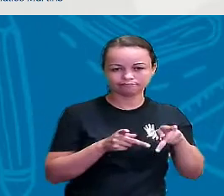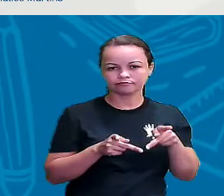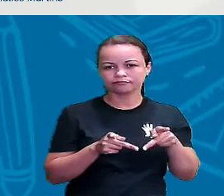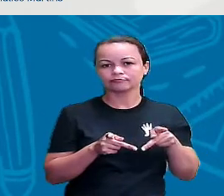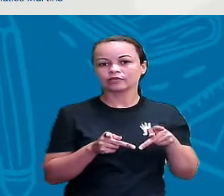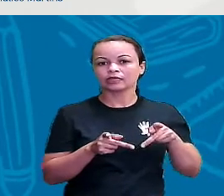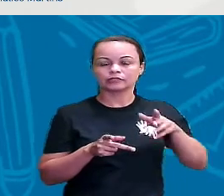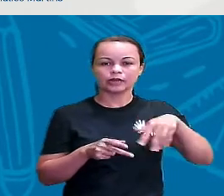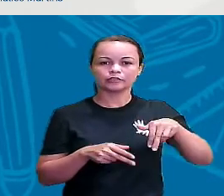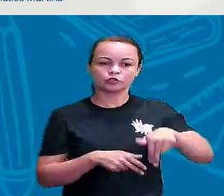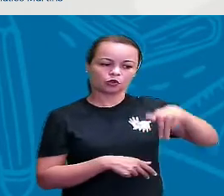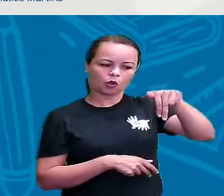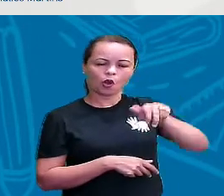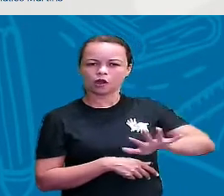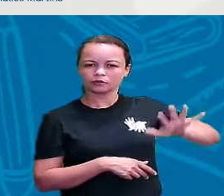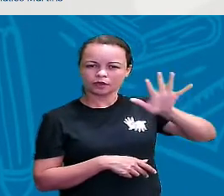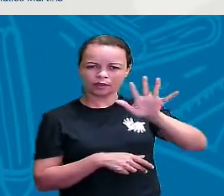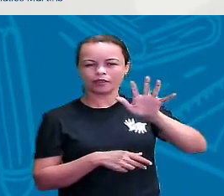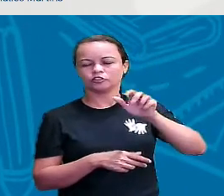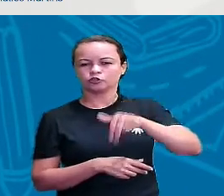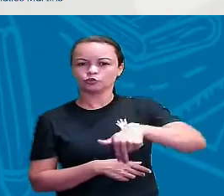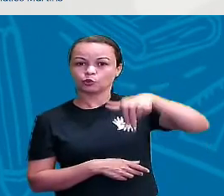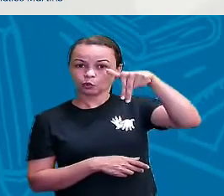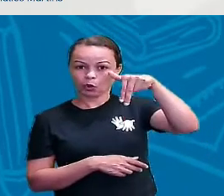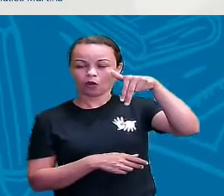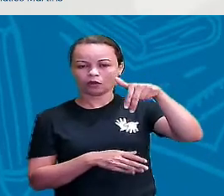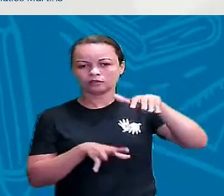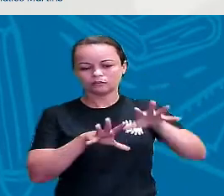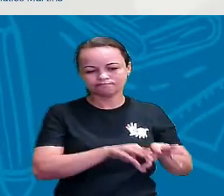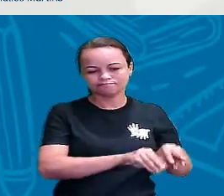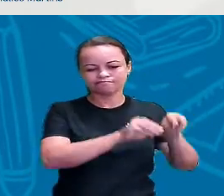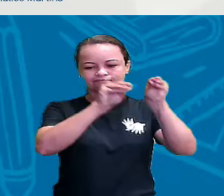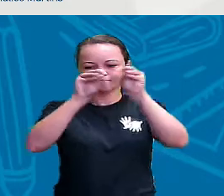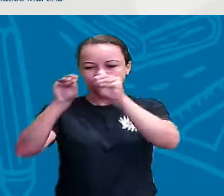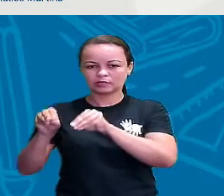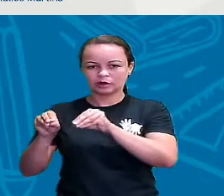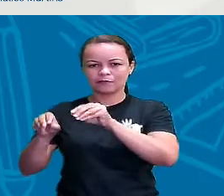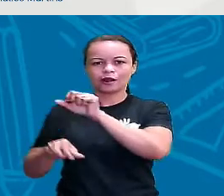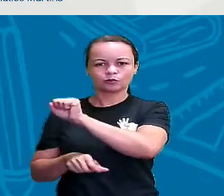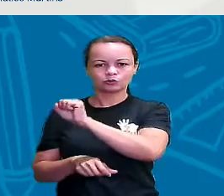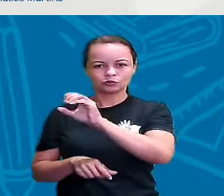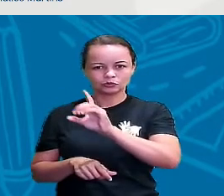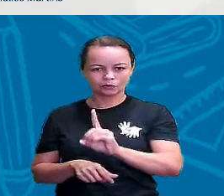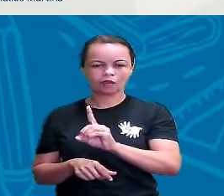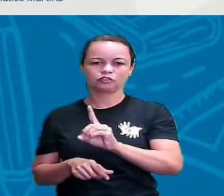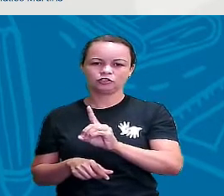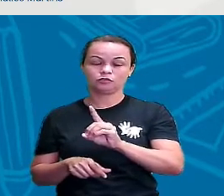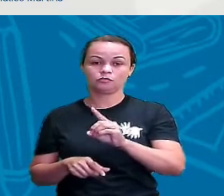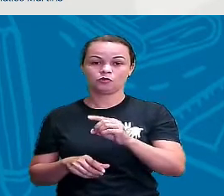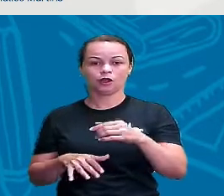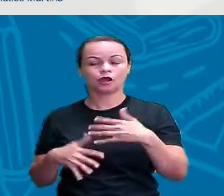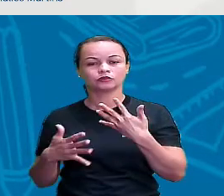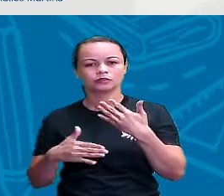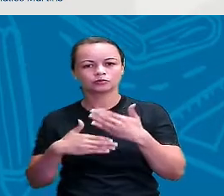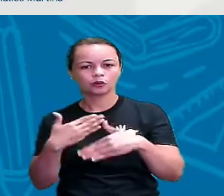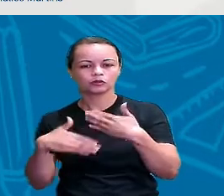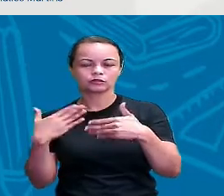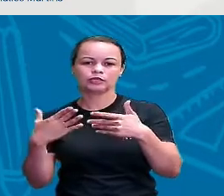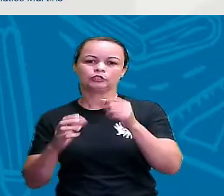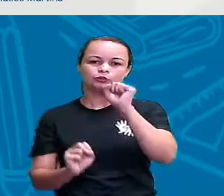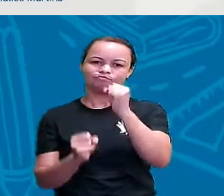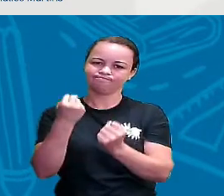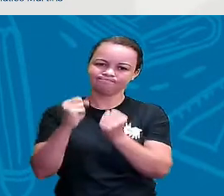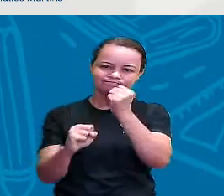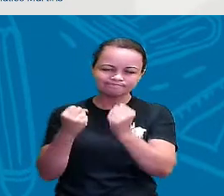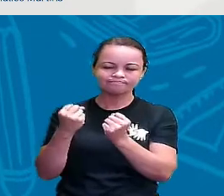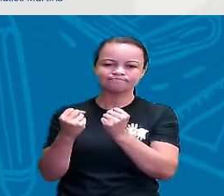da região do Nordeste, do Norte, migra para a região Sudeste, né, por causa do processo de